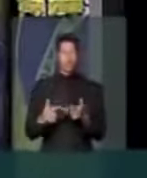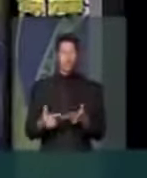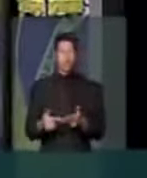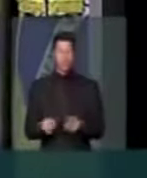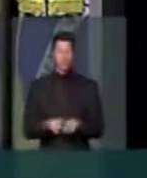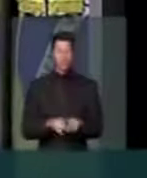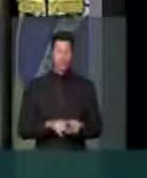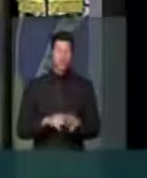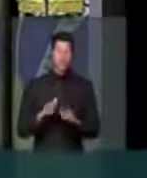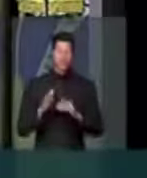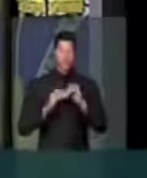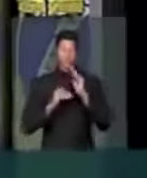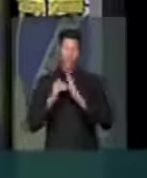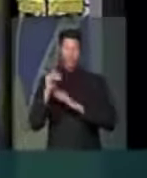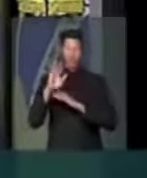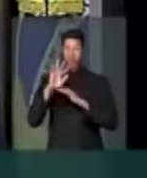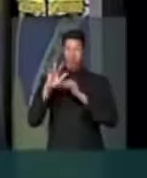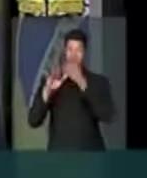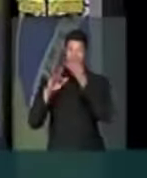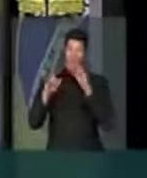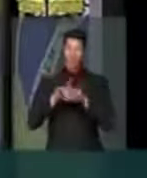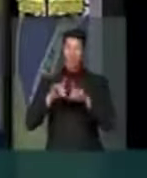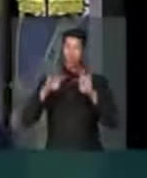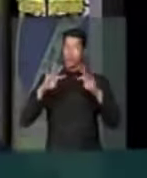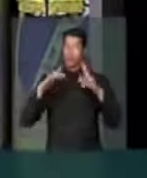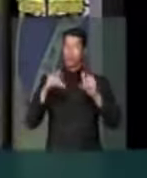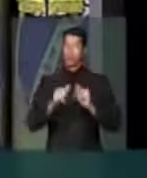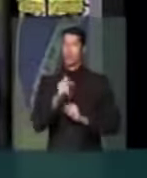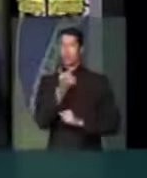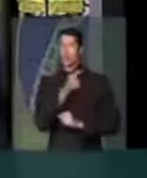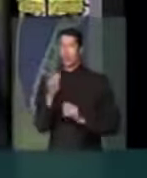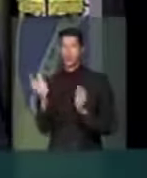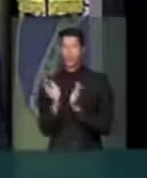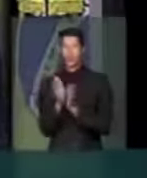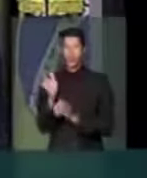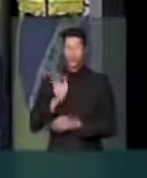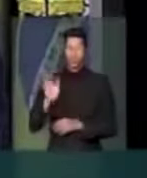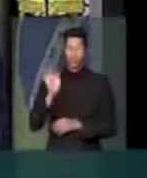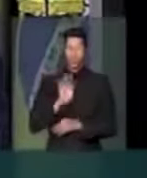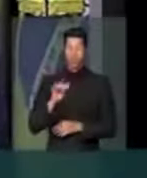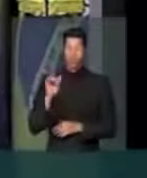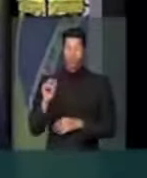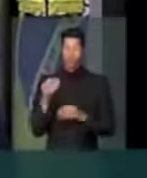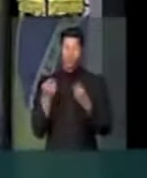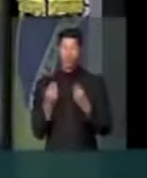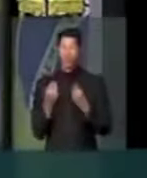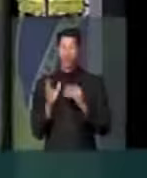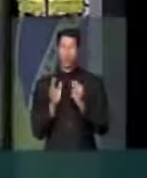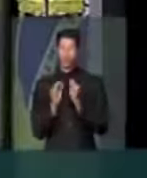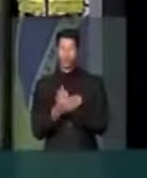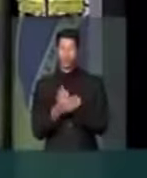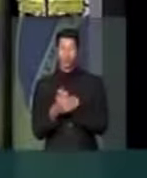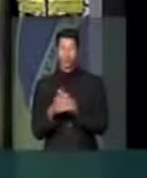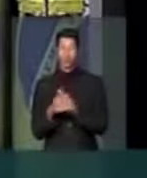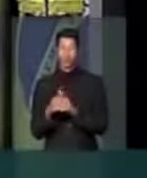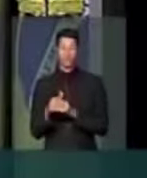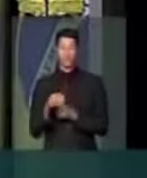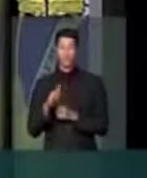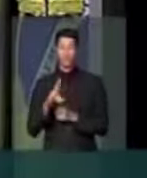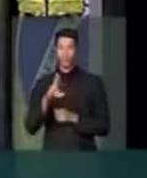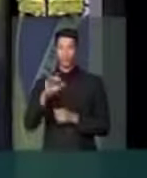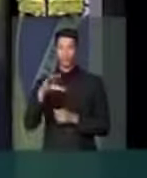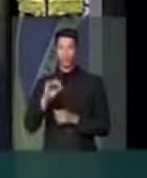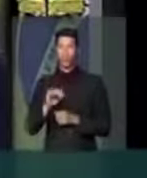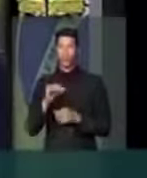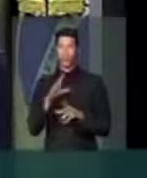para, sobretudo, para todos os outros entes federativos, como esconder o tamanho do buraco